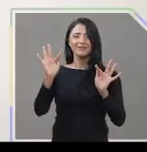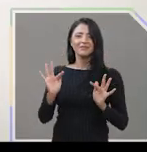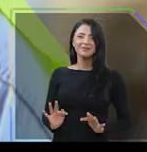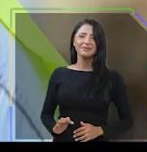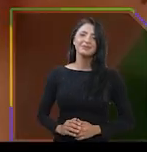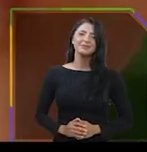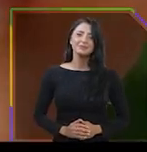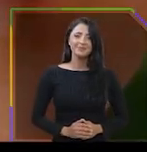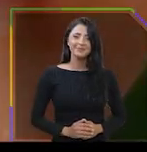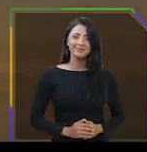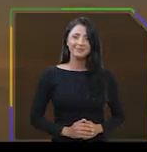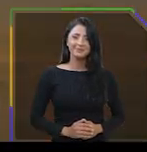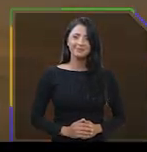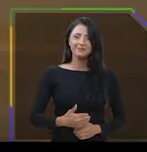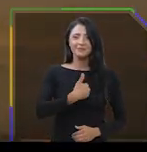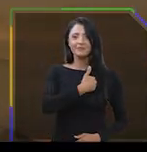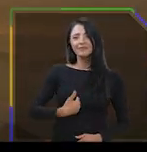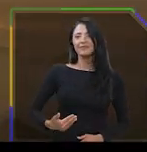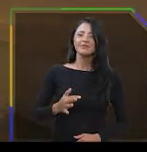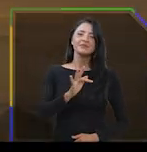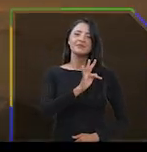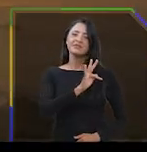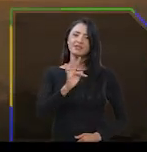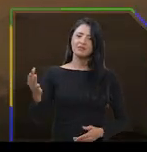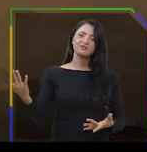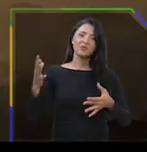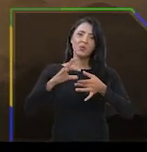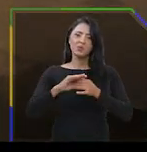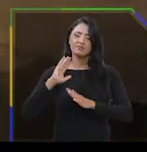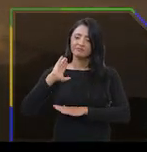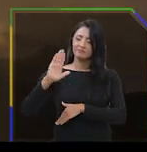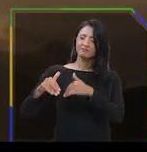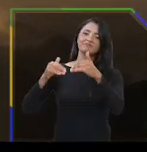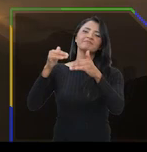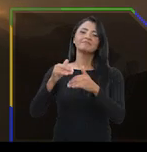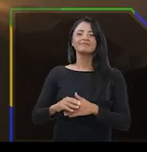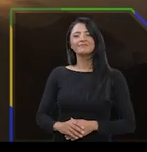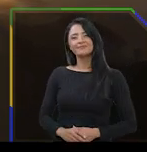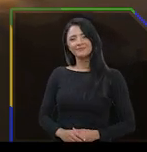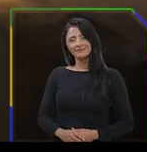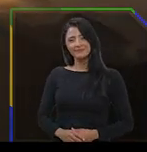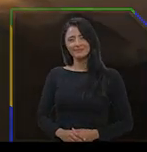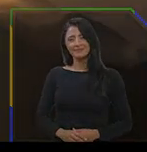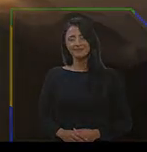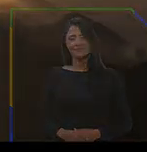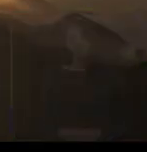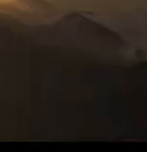feliz. Governo Federal, União e Reconstrução.